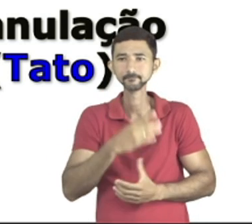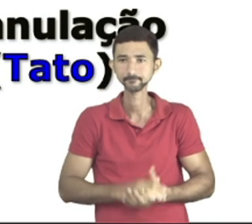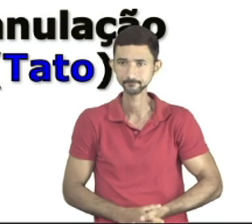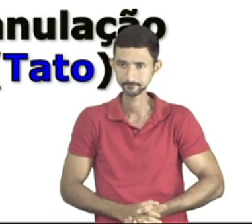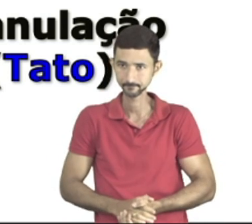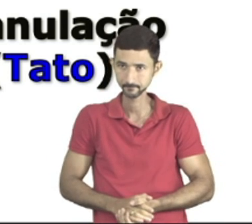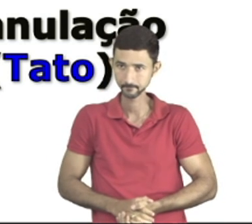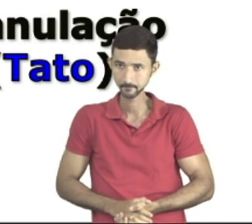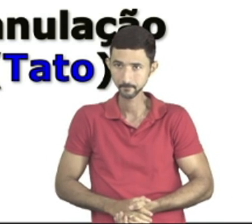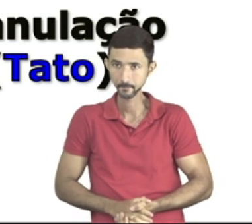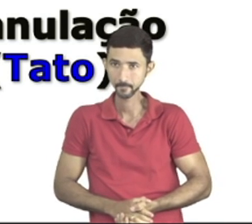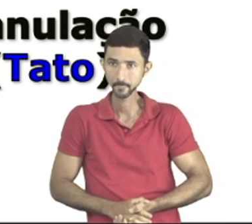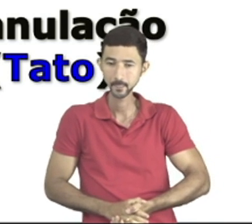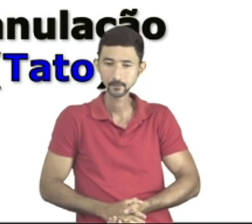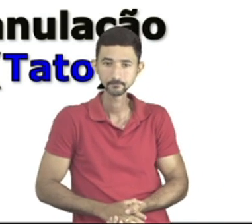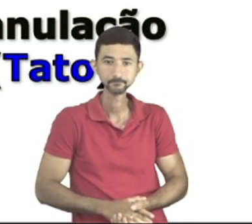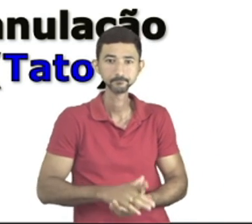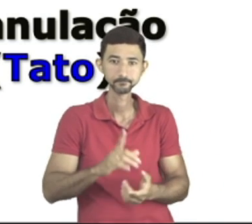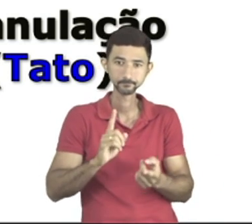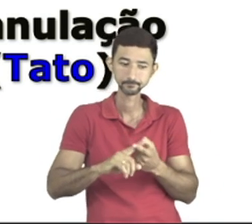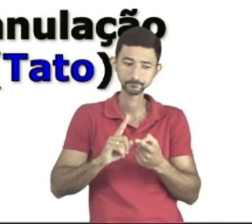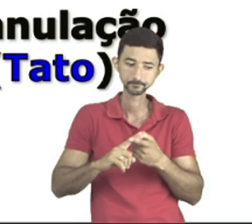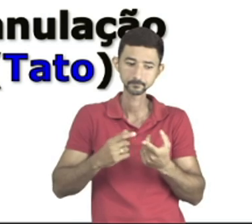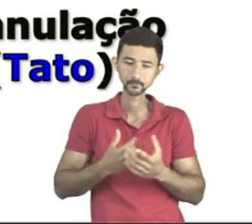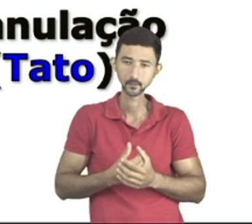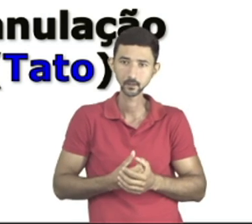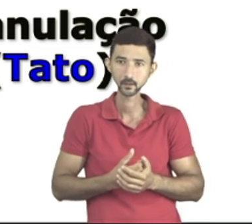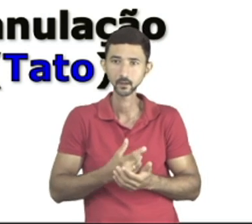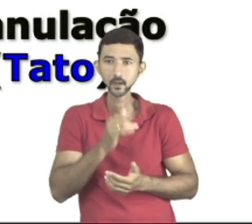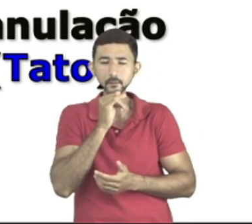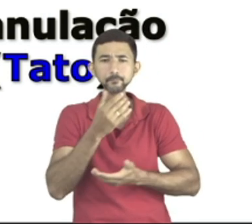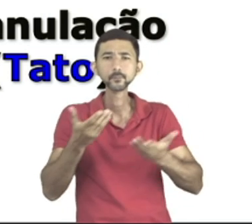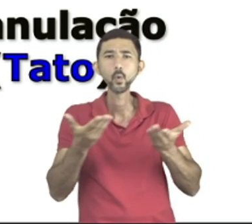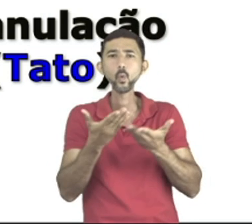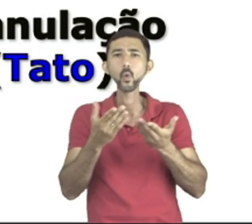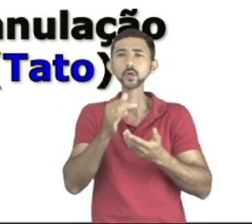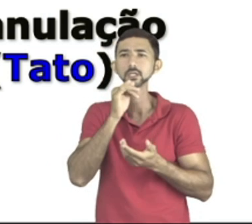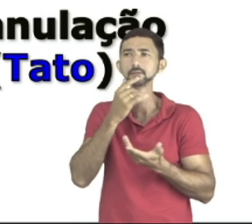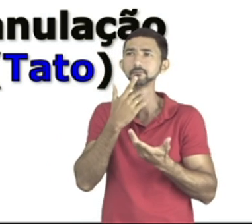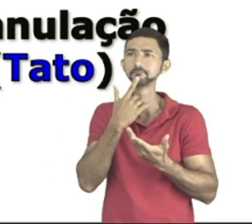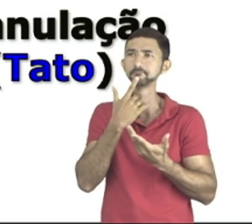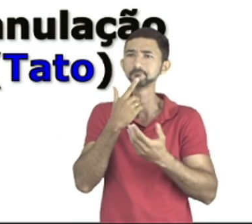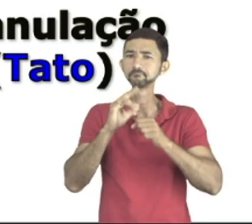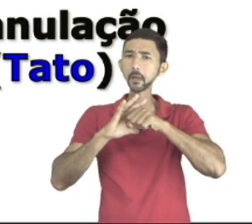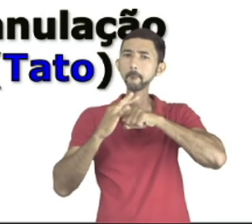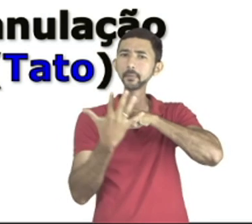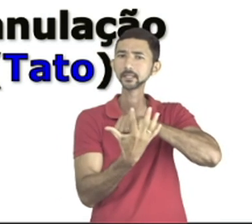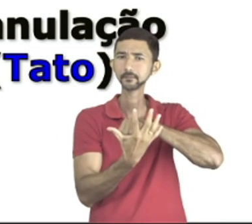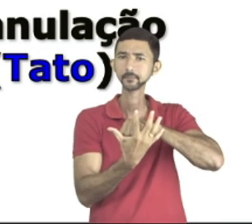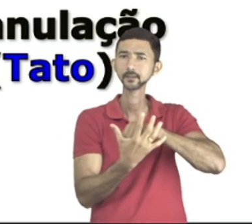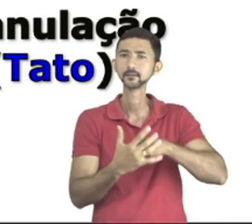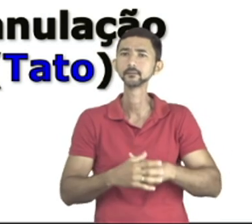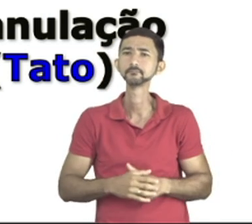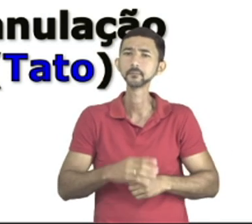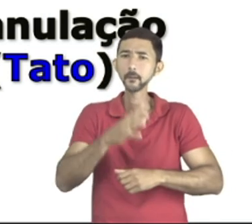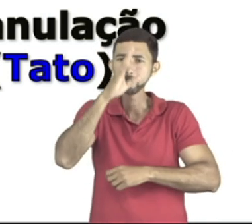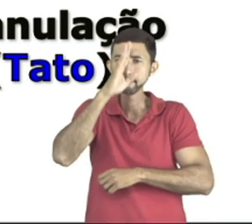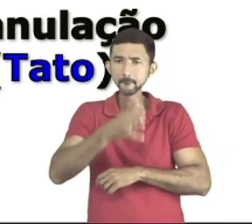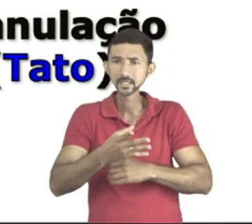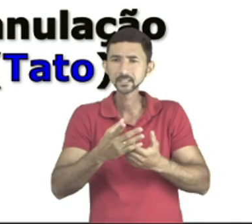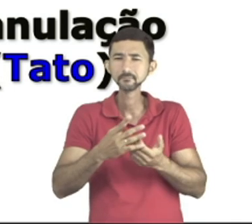E aí a gente faz um adendo aí para ti. Hoje em dia, com relação à pandemia, um dos